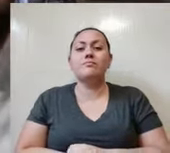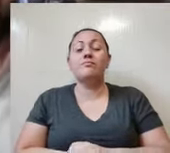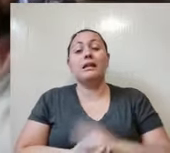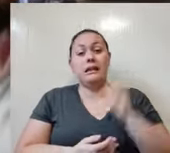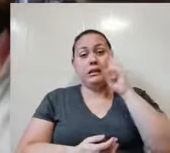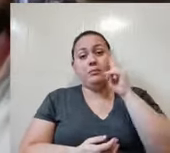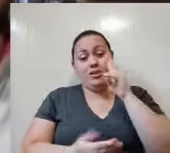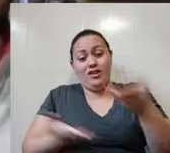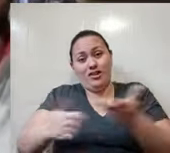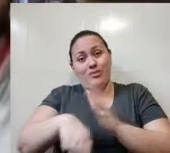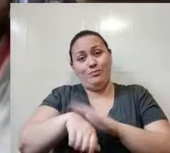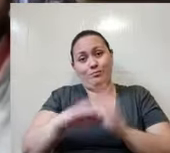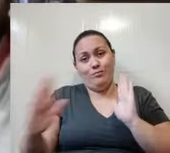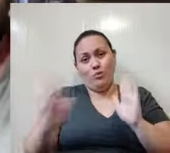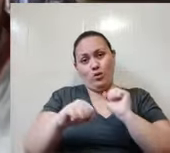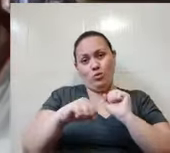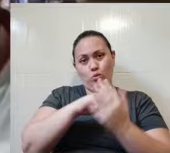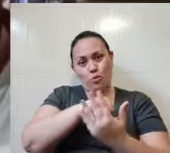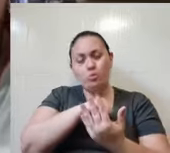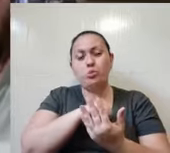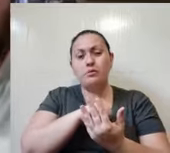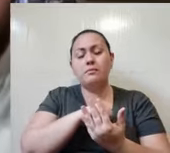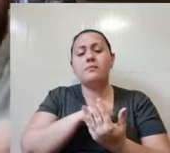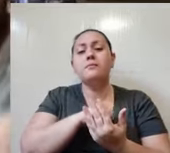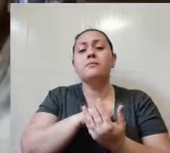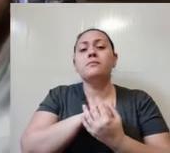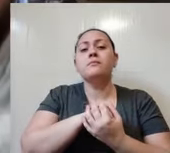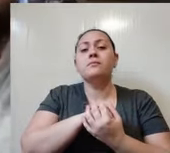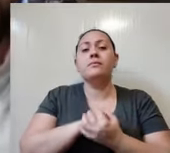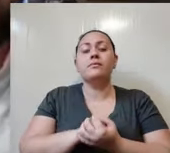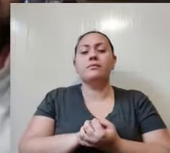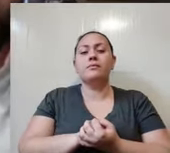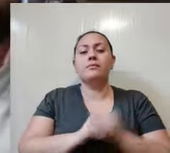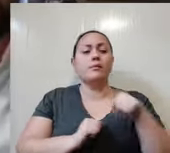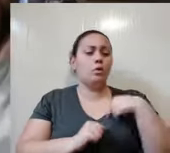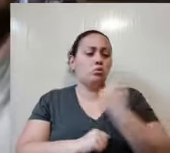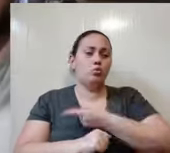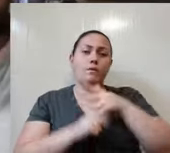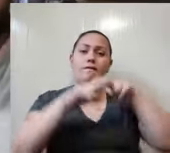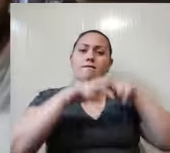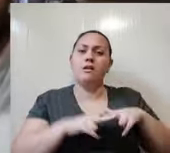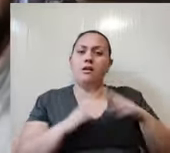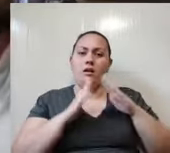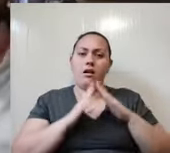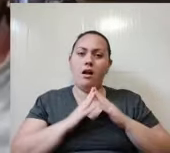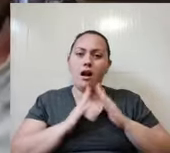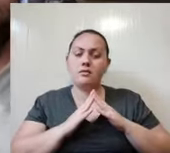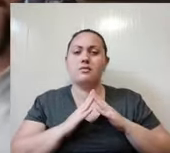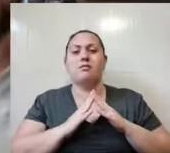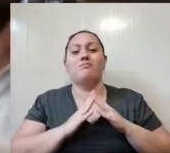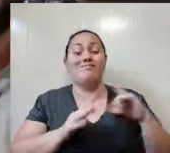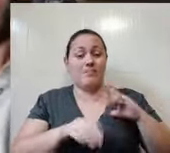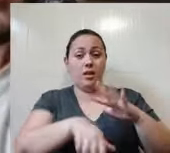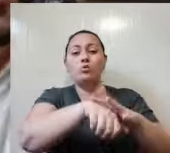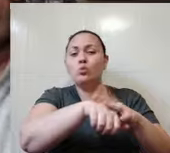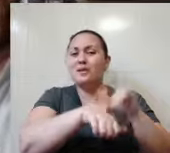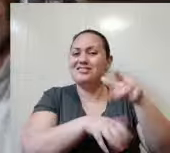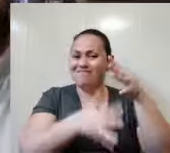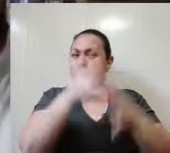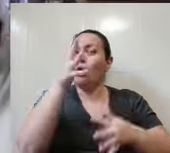volta para esse momento que a gente está tendo agora, quando a gente está num isolamento social, com uma doença